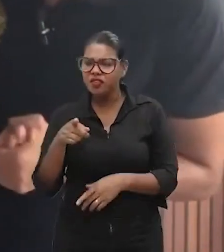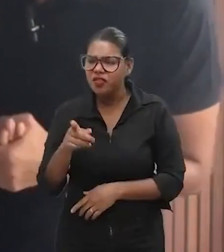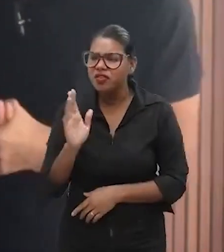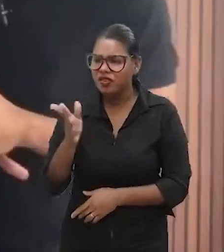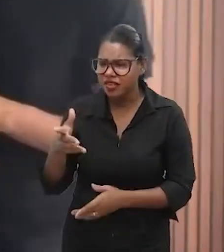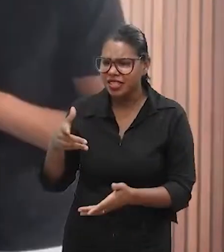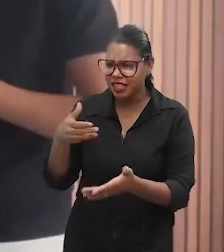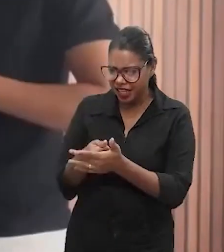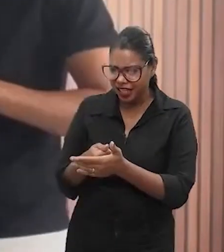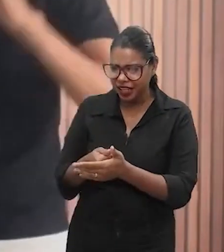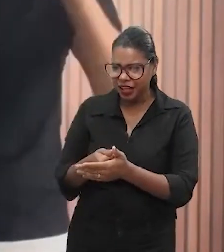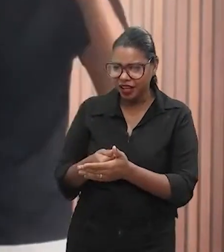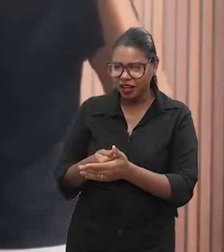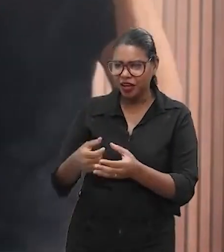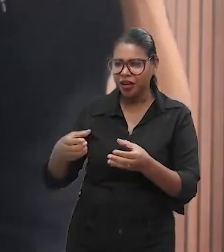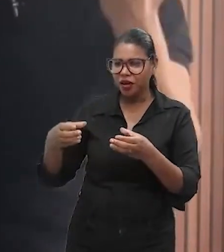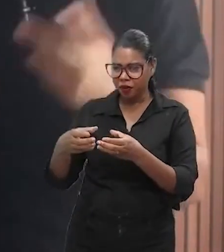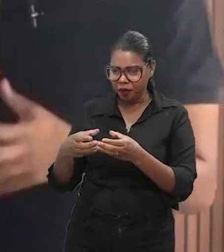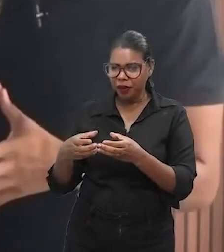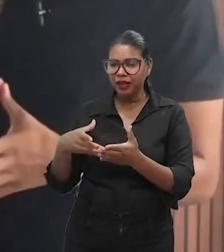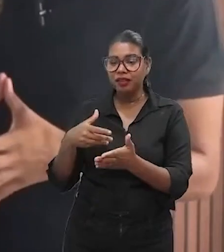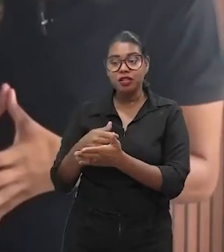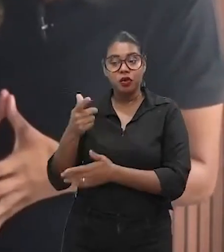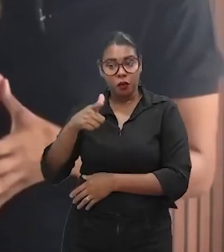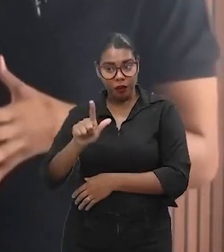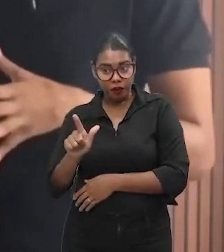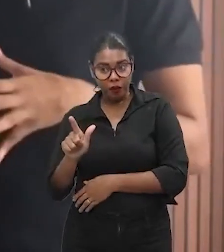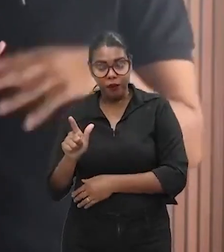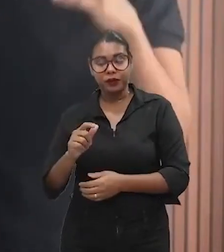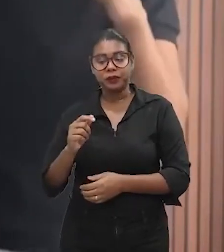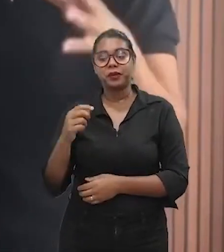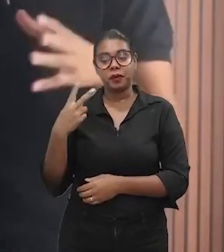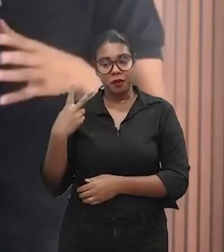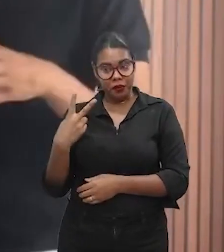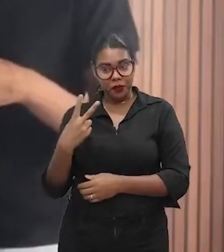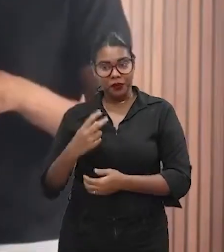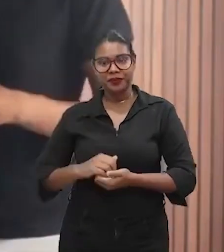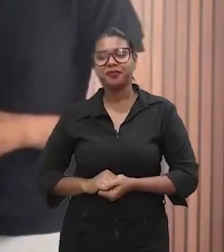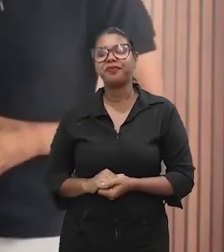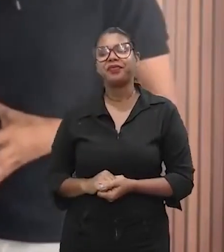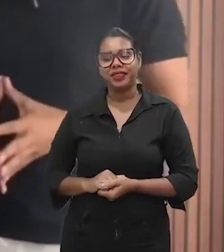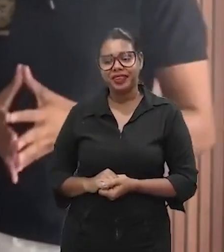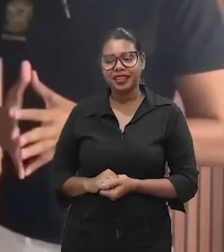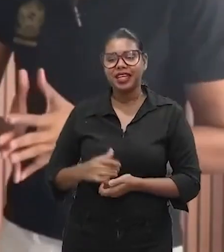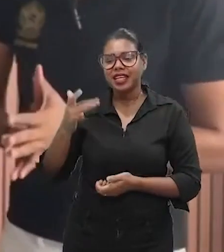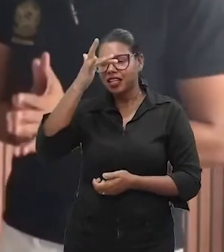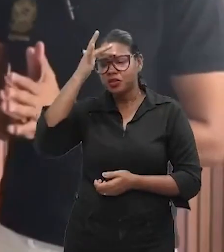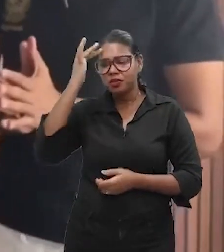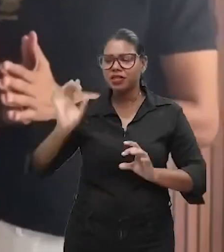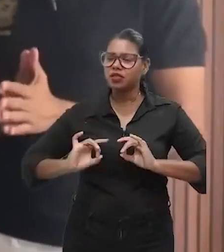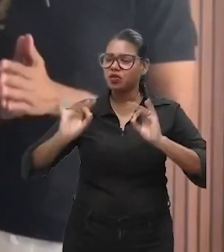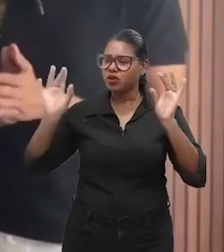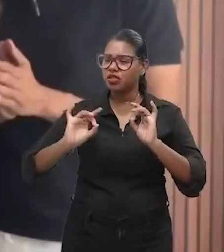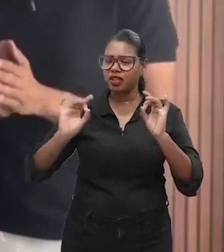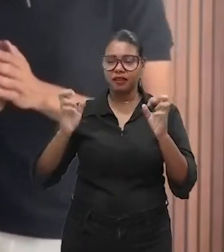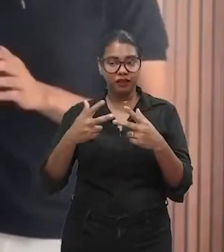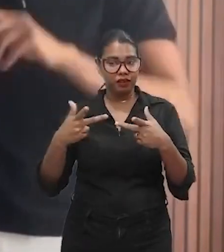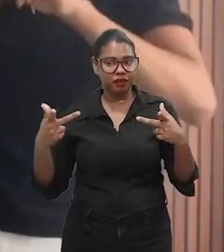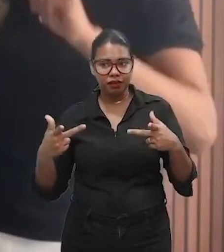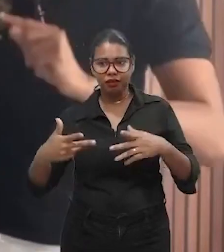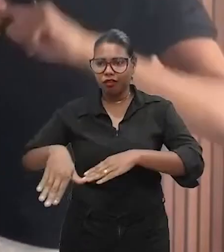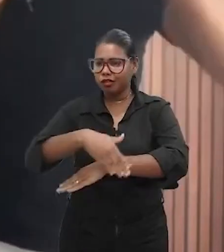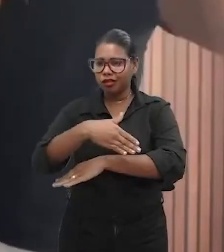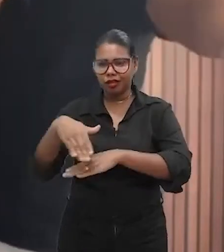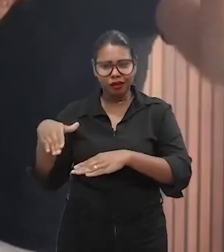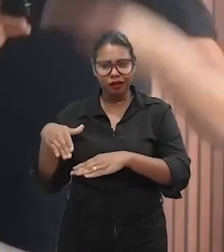comprar uma panela de pressão e você paga um e você compra um e paga duas? Porque aquele pessoal que vende prestação, o negócio é complicado, viu?